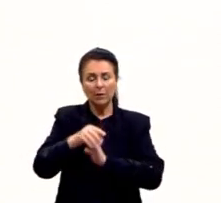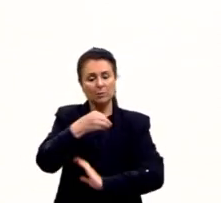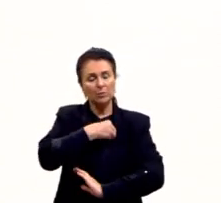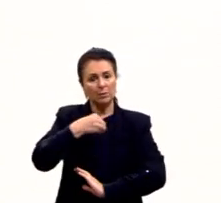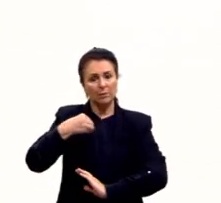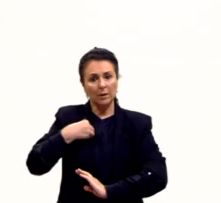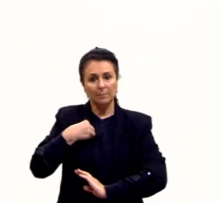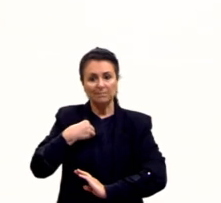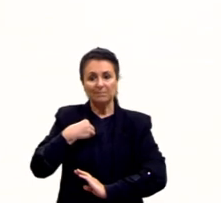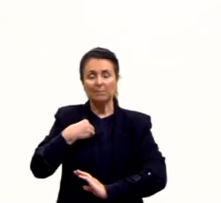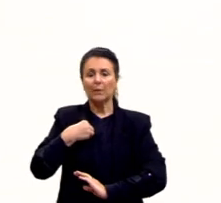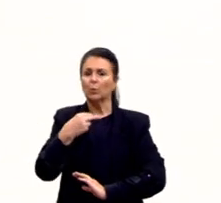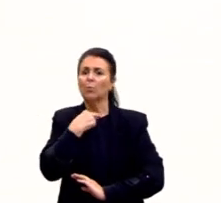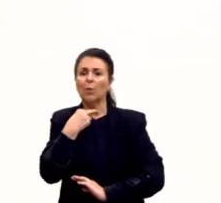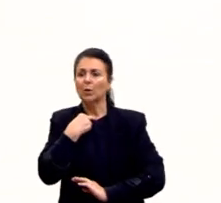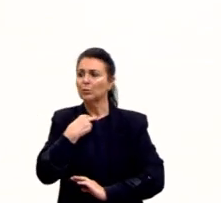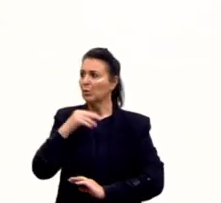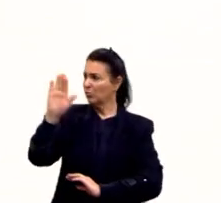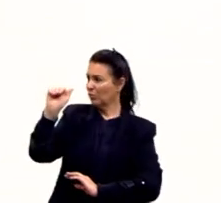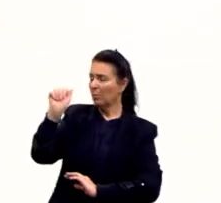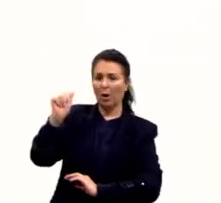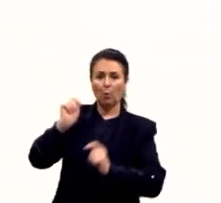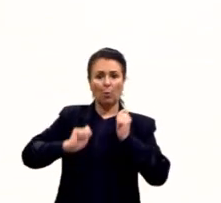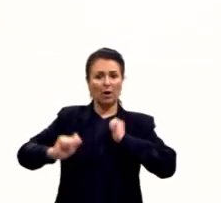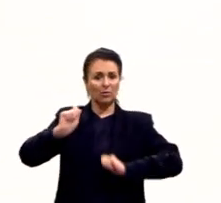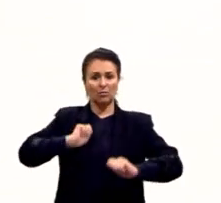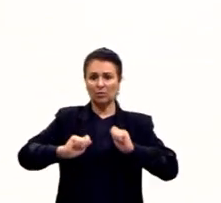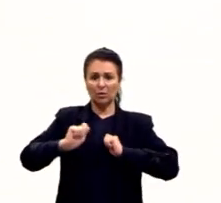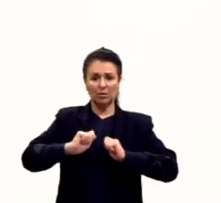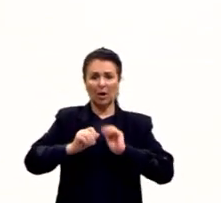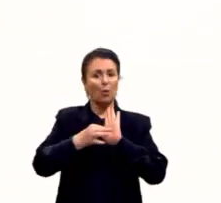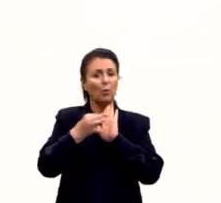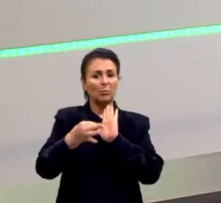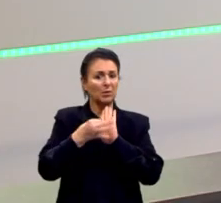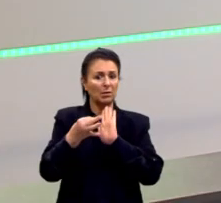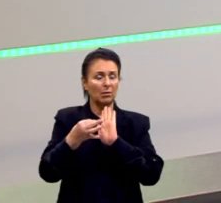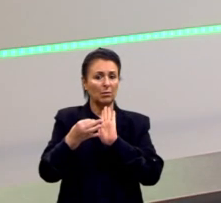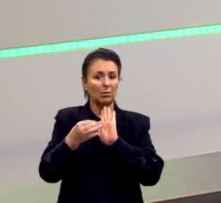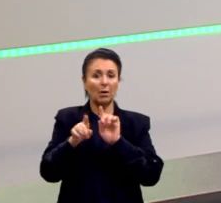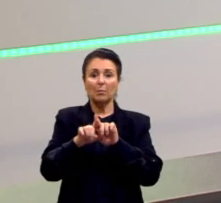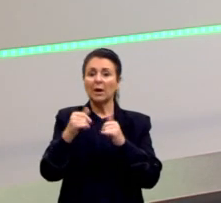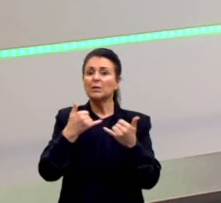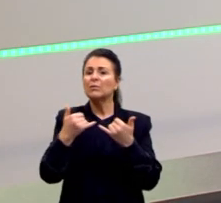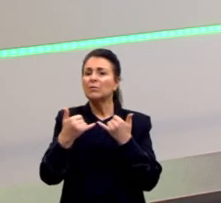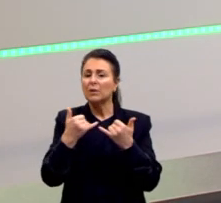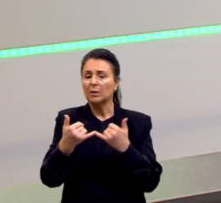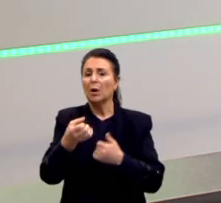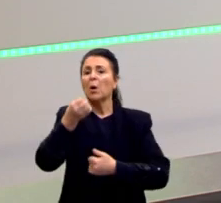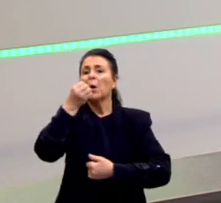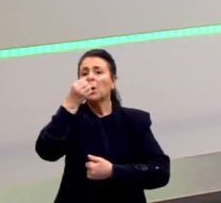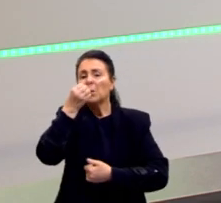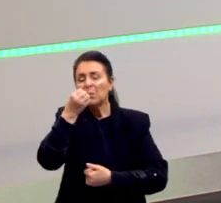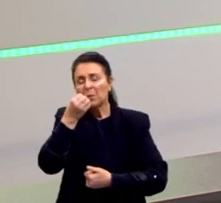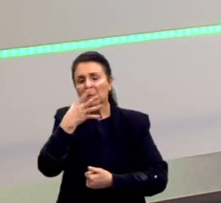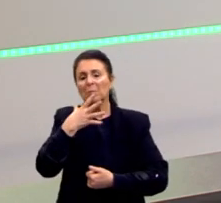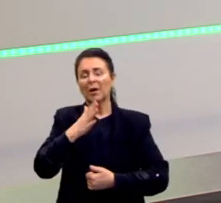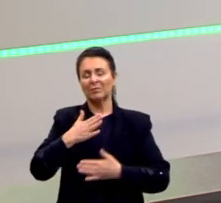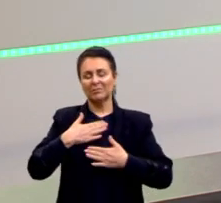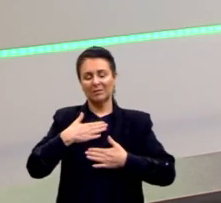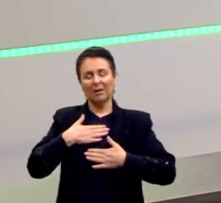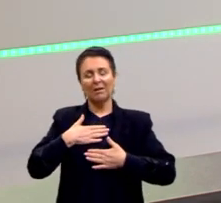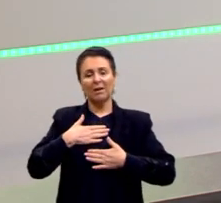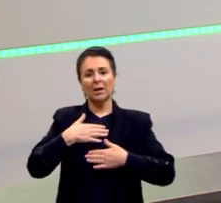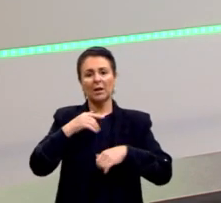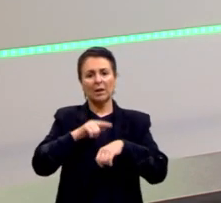posso trazer uma experiência artística A não ser que eu esteja querendo falar por exemplo sobre o bem-estar com relação à a